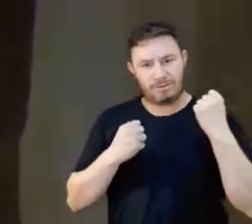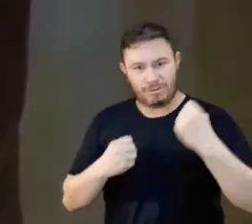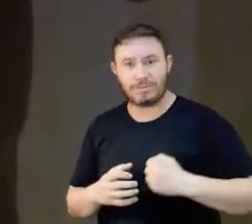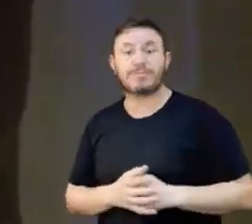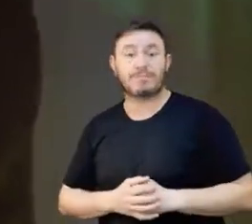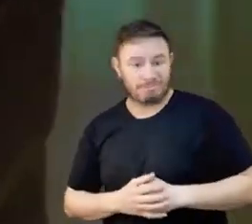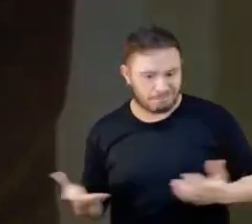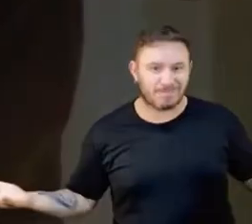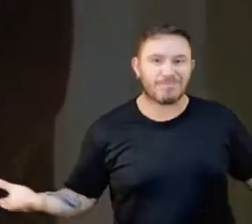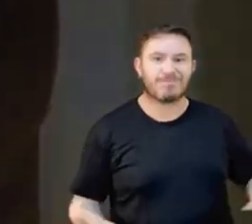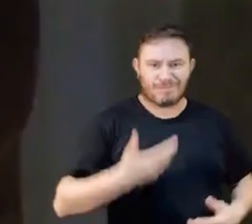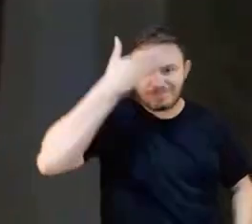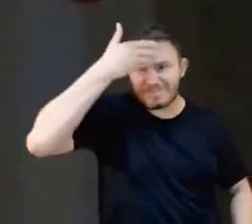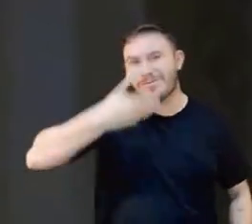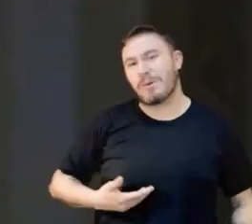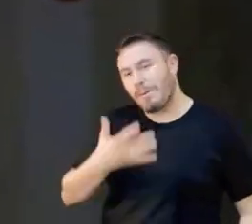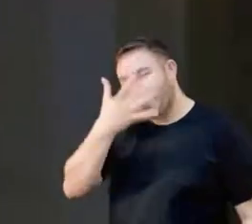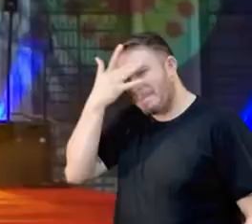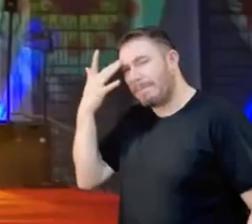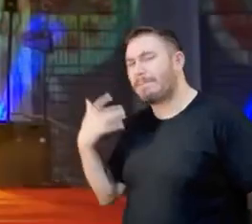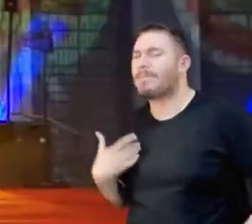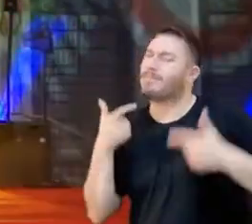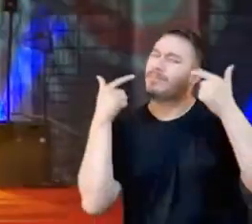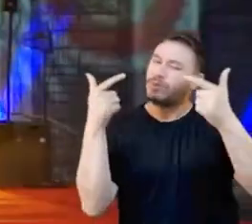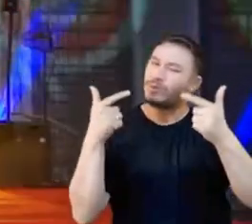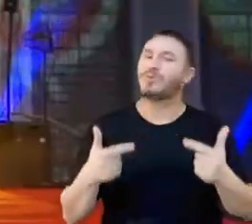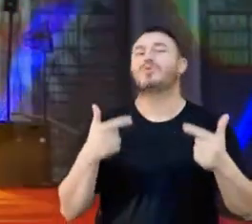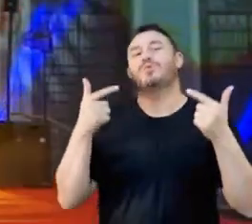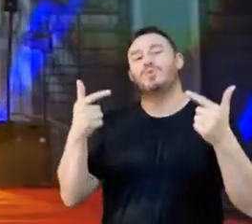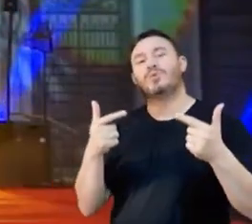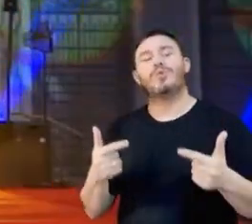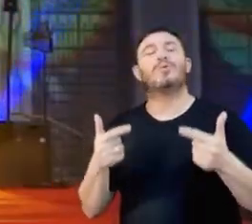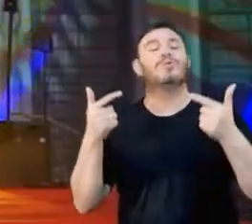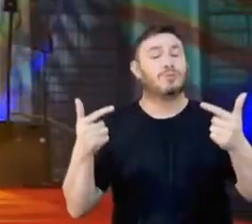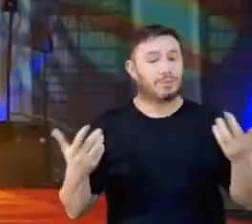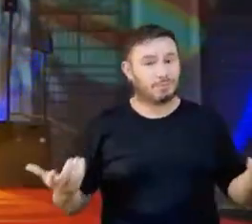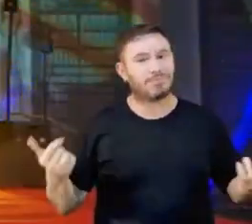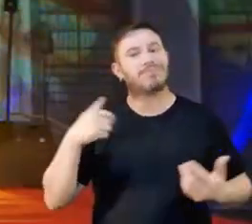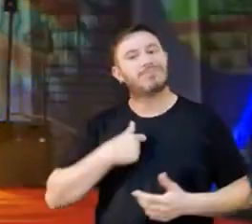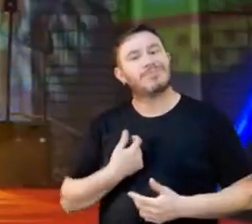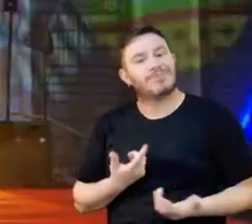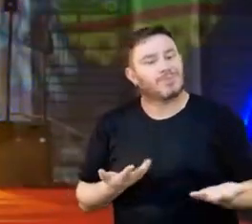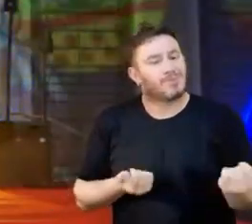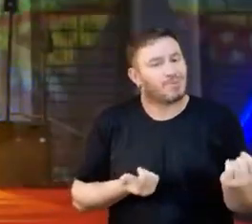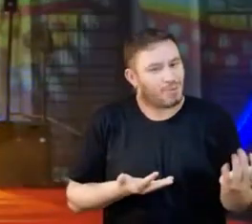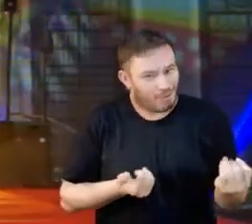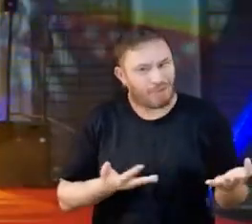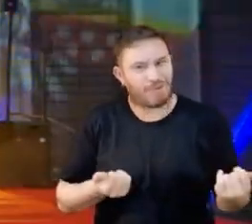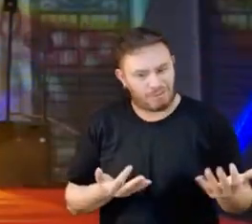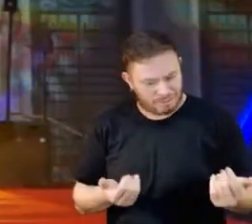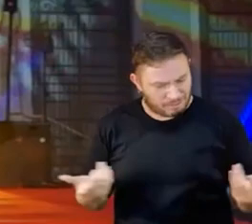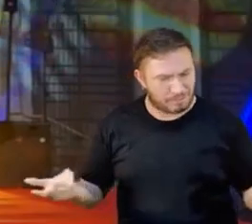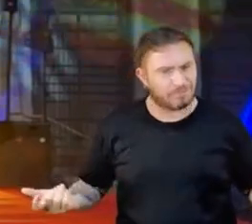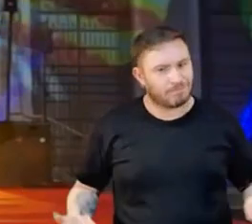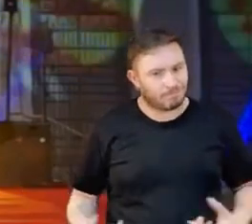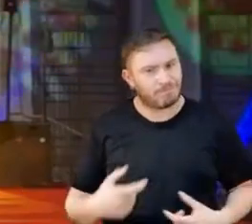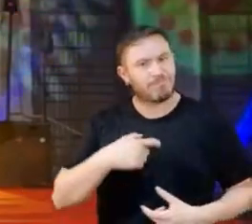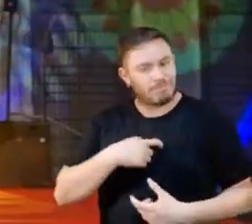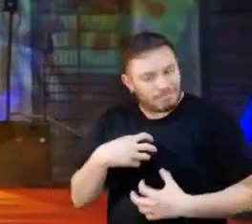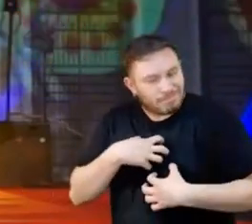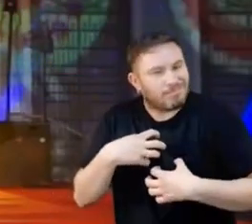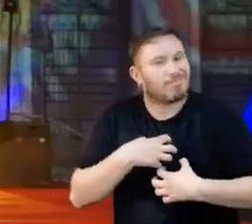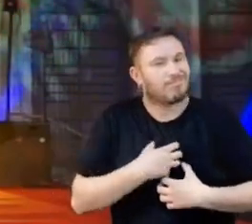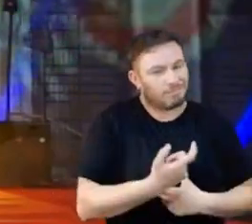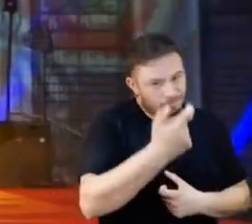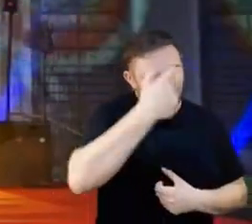não morro. Presentemente eu posso me considerar um sujeito de sorte, porque apesar de